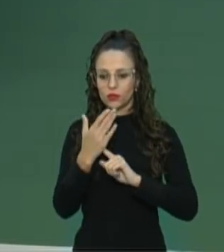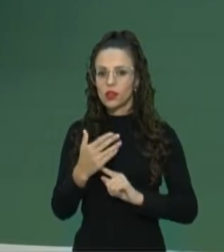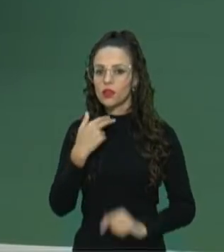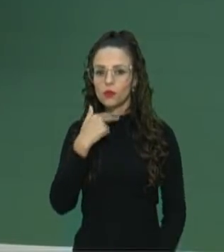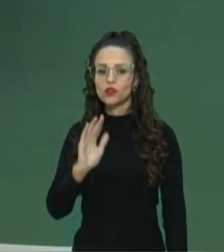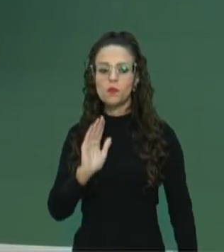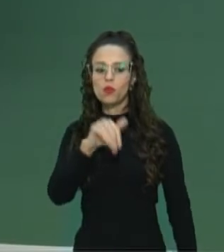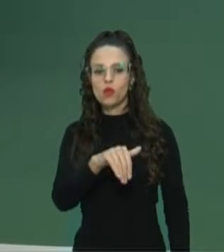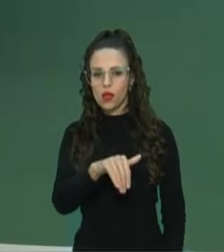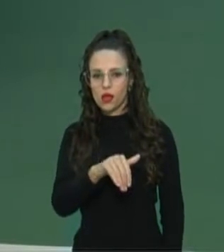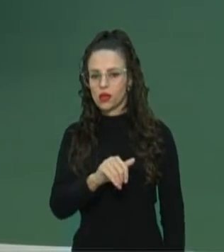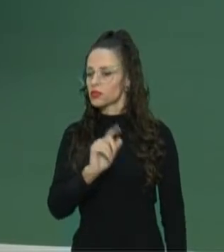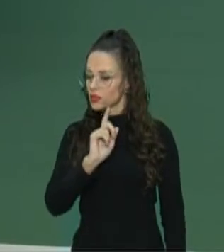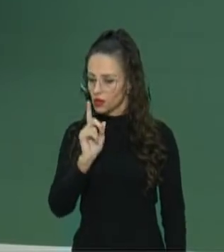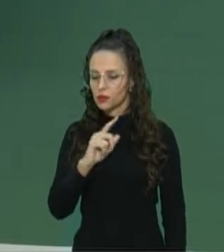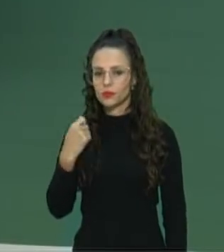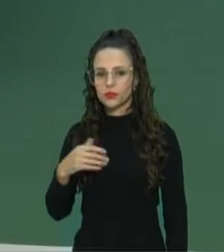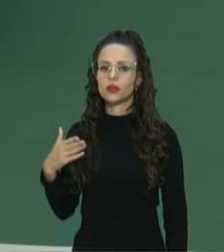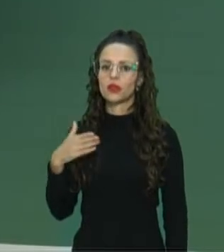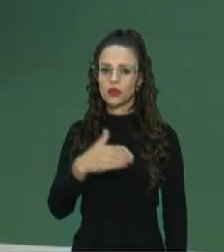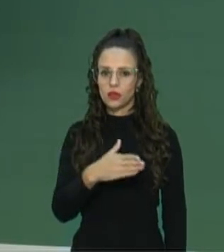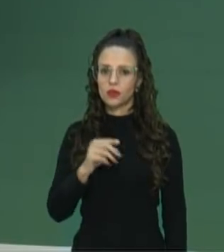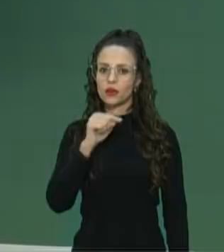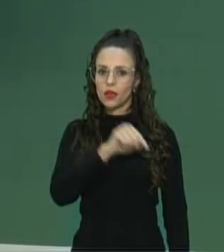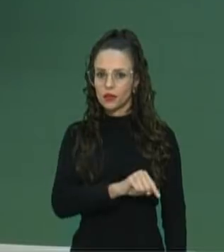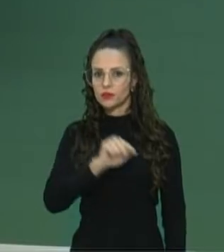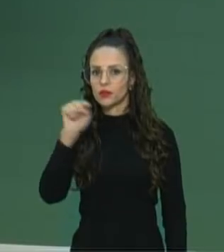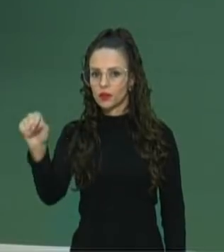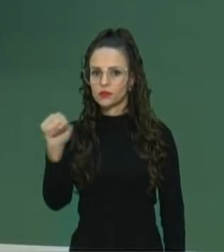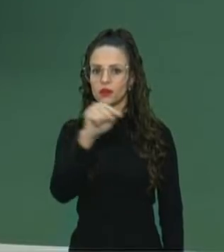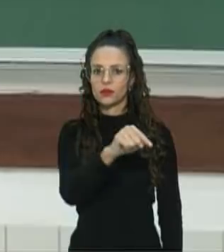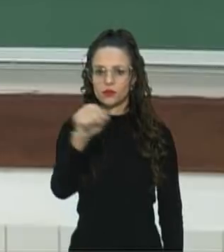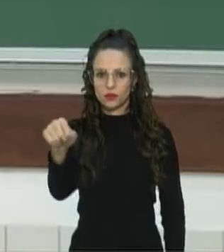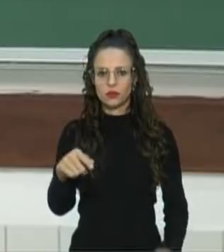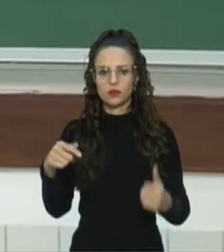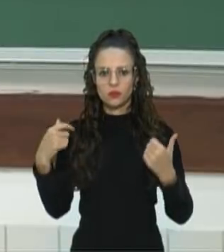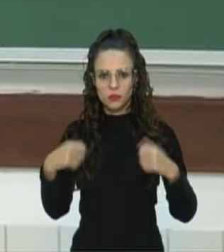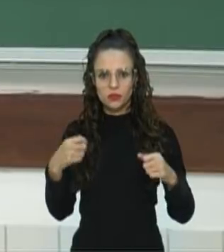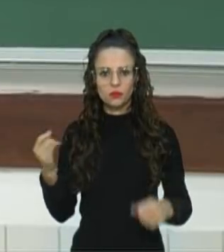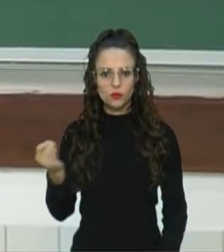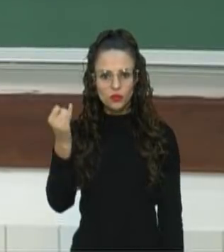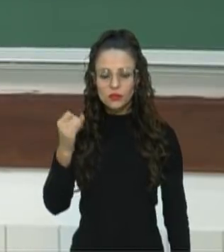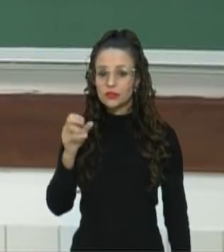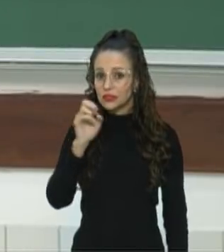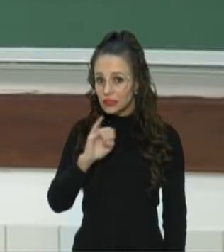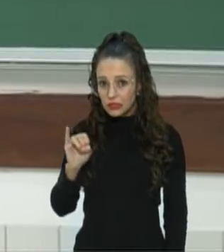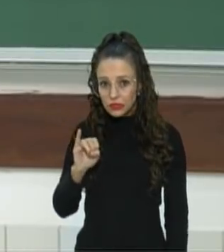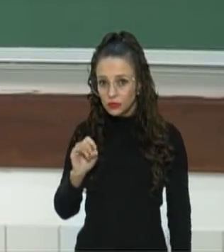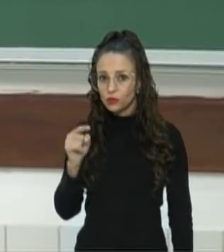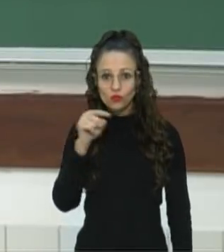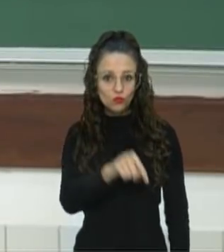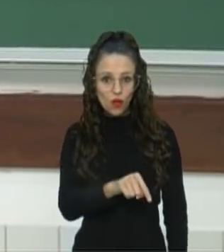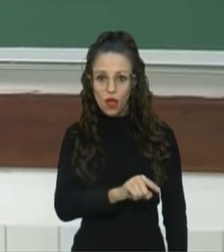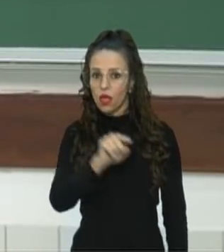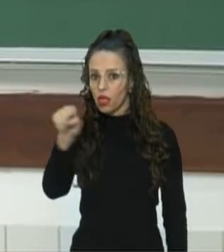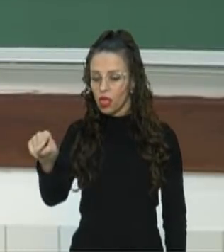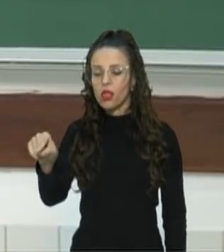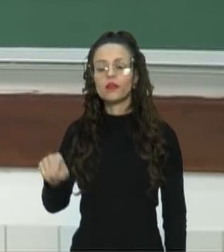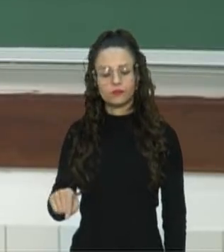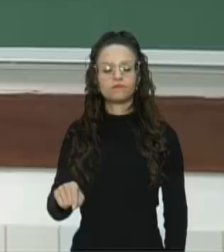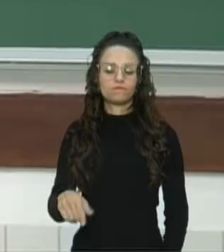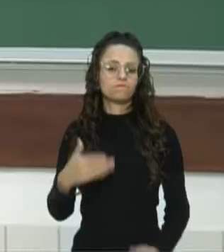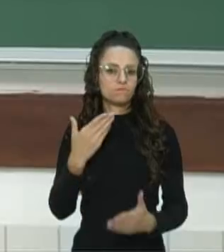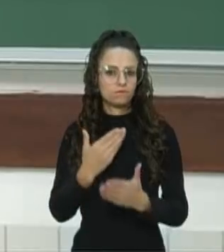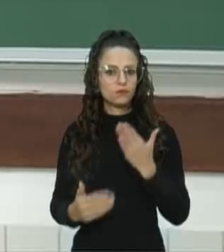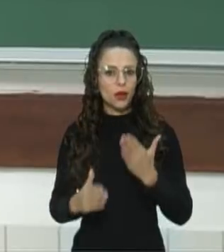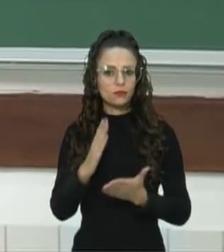posso deixar de registrar minha presença nesse ponto de controle. Extremamente necessário. Se eu não fizer isso, sou desclassificado da prova, né? Então leitura precisa